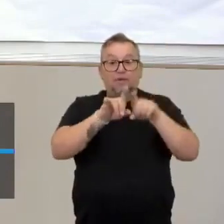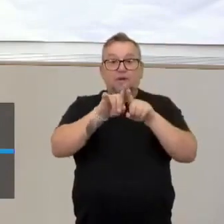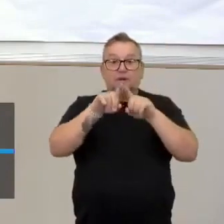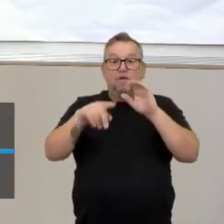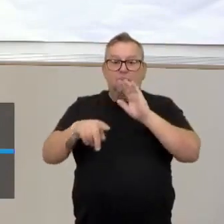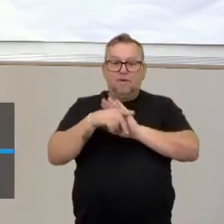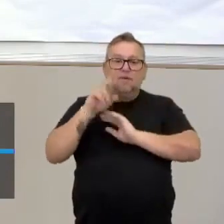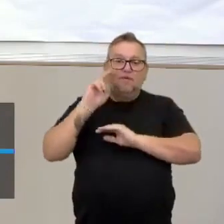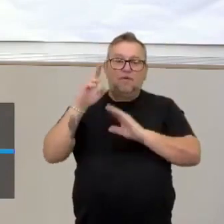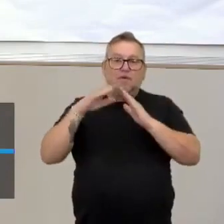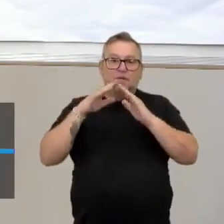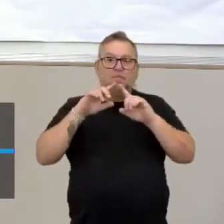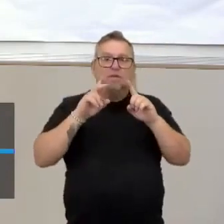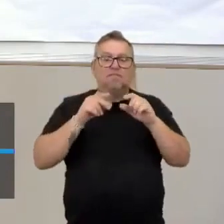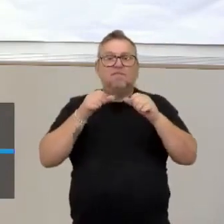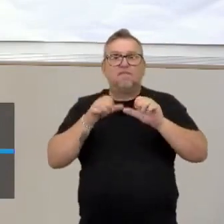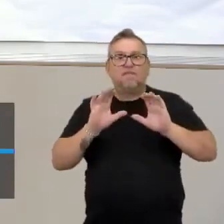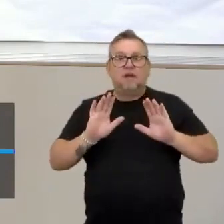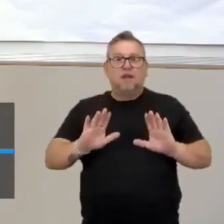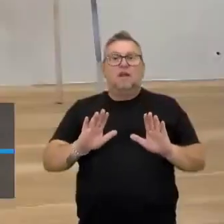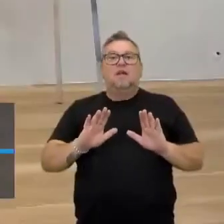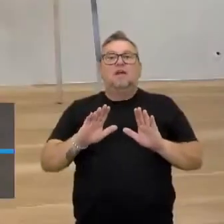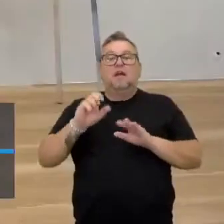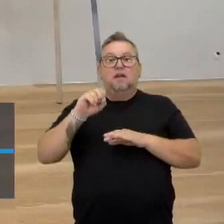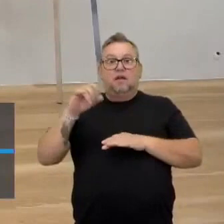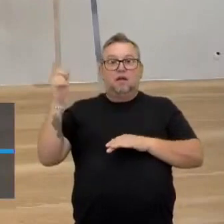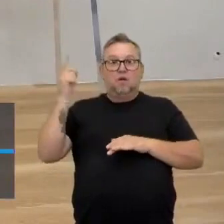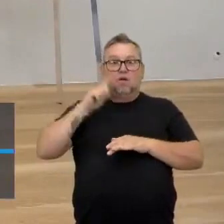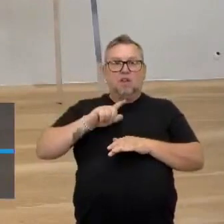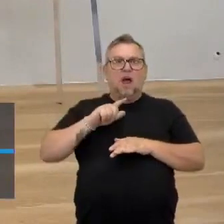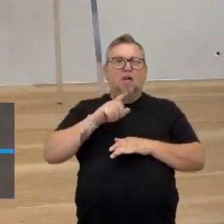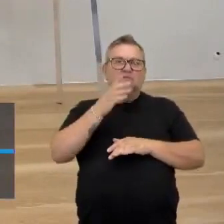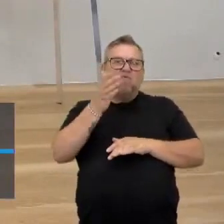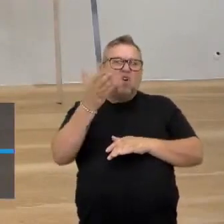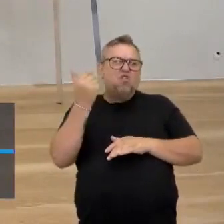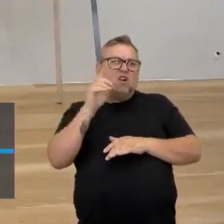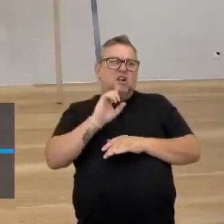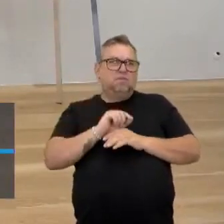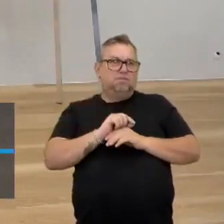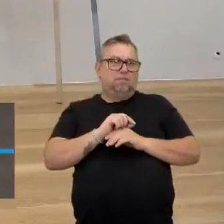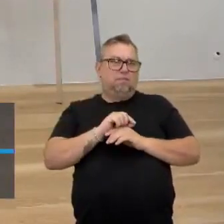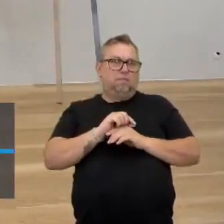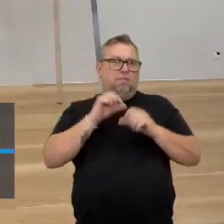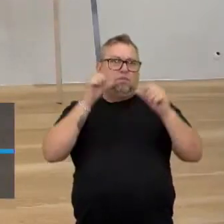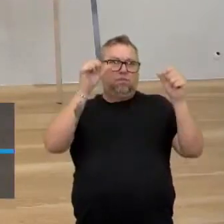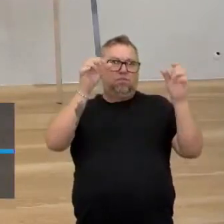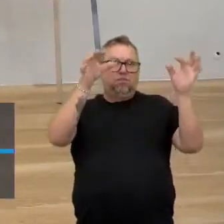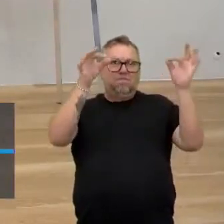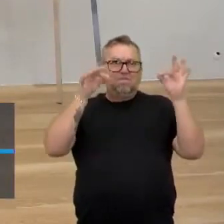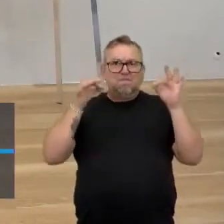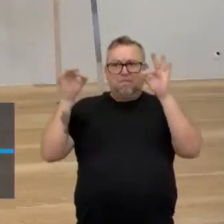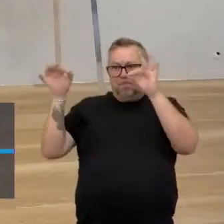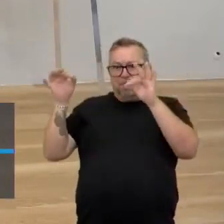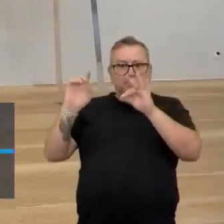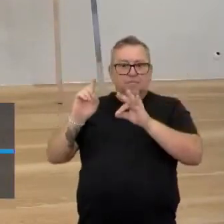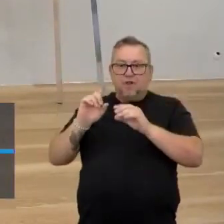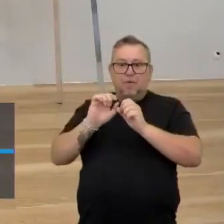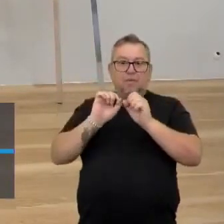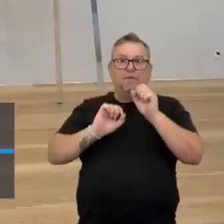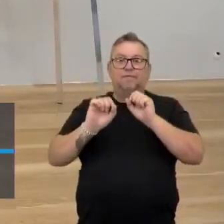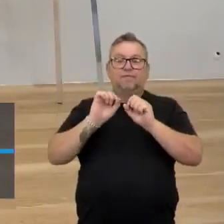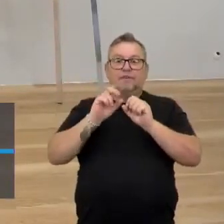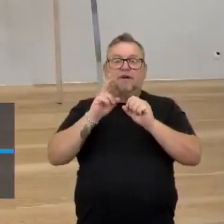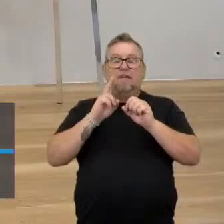dentro da sua casa, mais permanente. Sim. Você não consegue, tipo, eu vou tirar aqui e vou colar em outro lugar. Então a gente fez